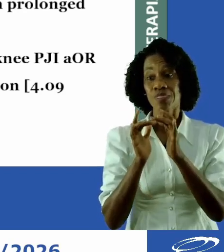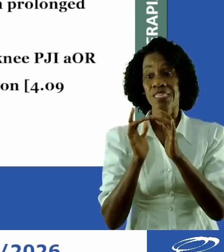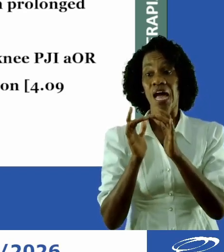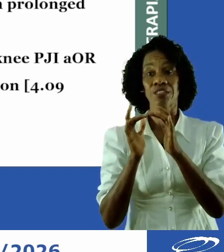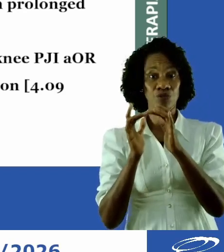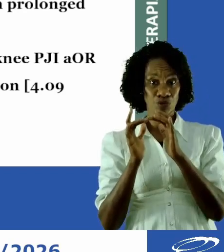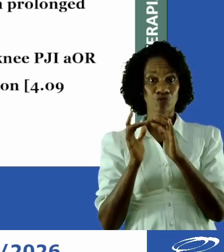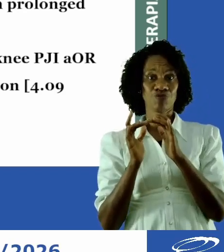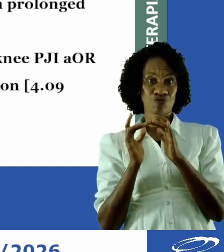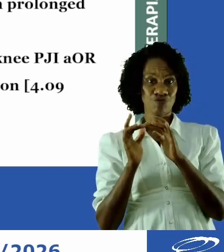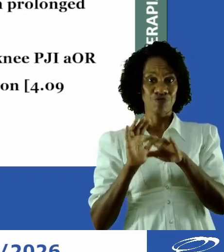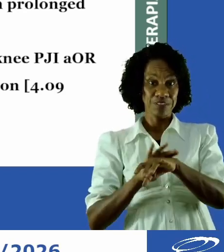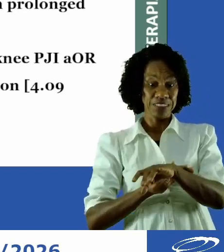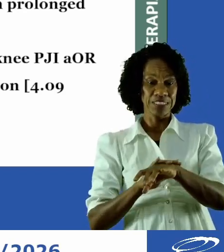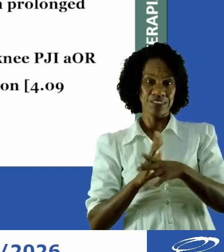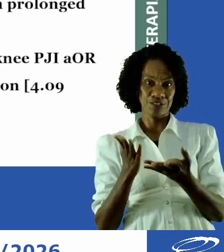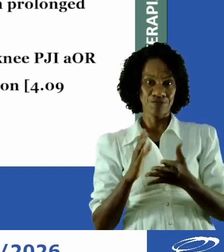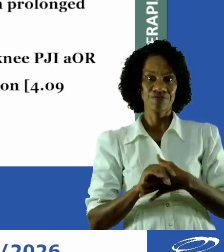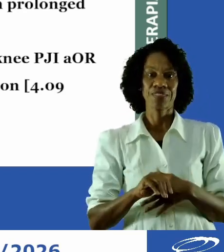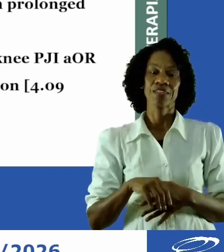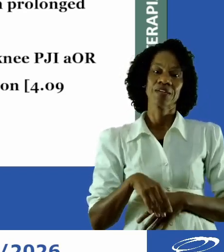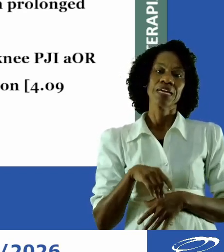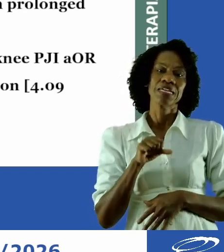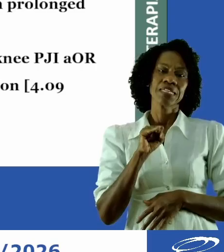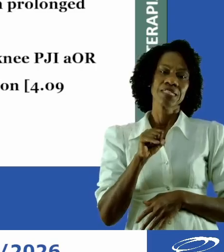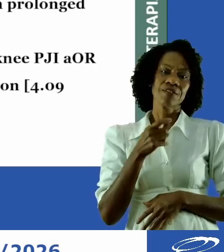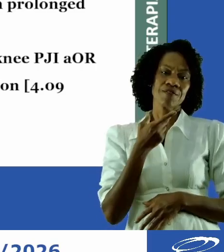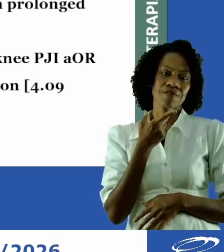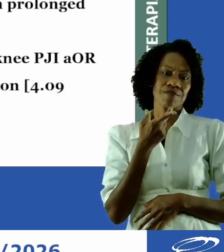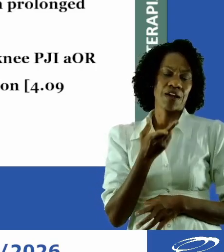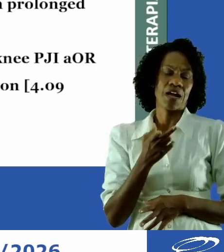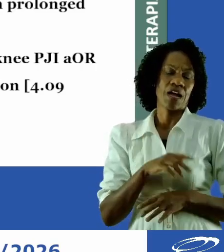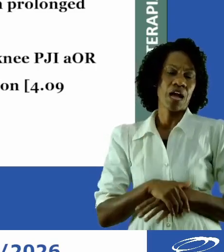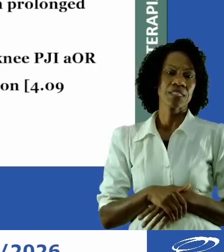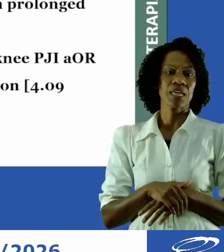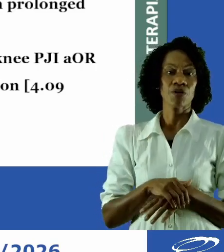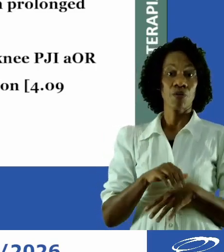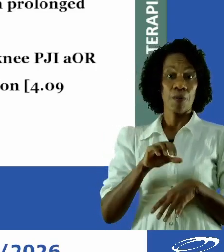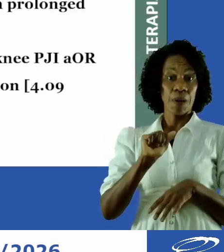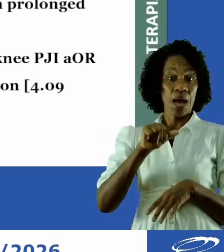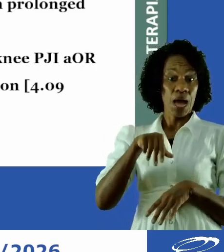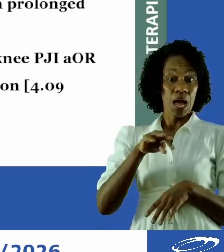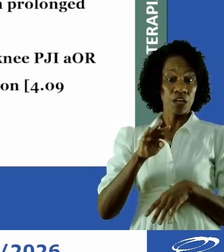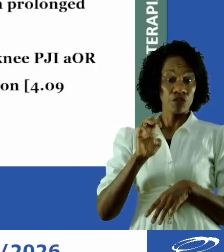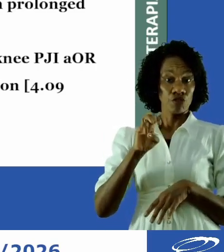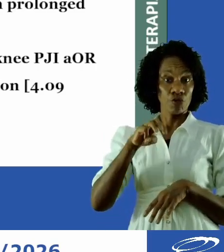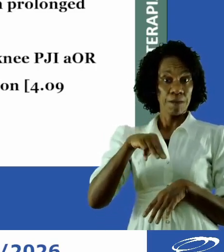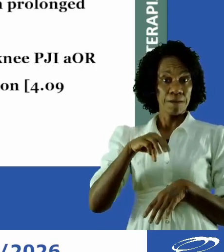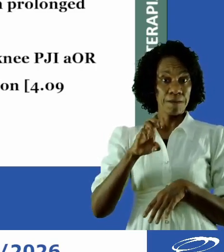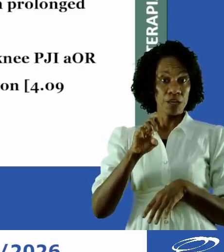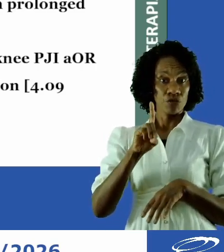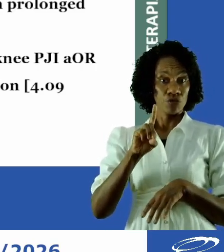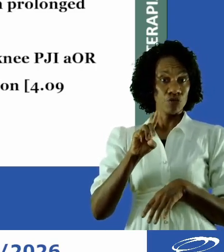na prótese. Dito isso, se você tem uma haste intramedular, numa artroplastia total, por exemplo, de fêmur, é claro que